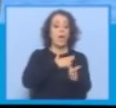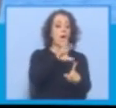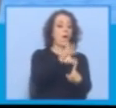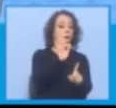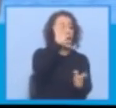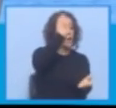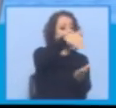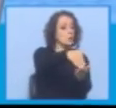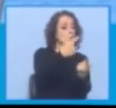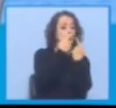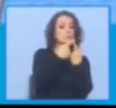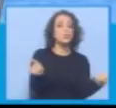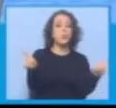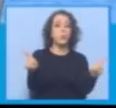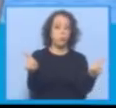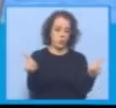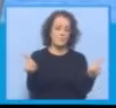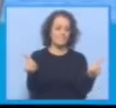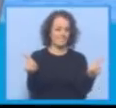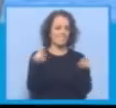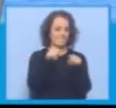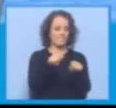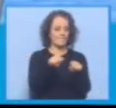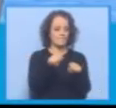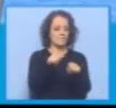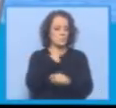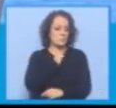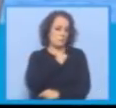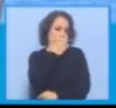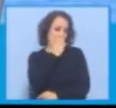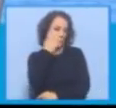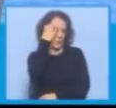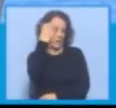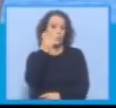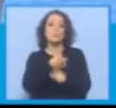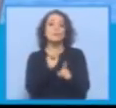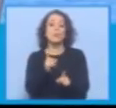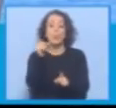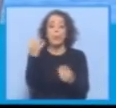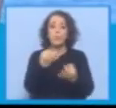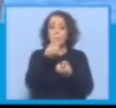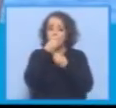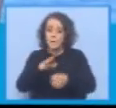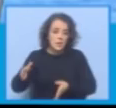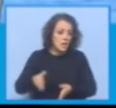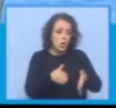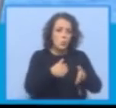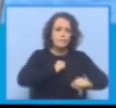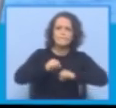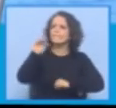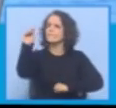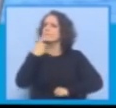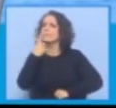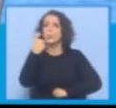isto também me parece que os reis... porque também se encontraram perdidos, mas souberam perguntar.